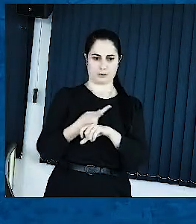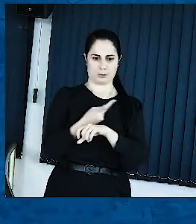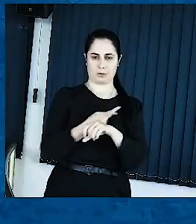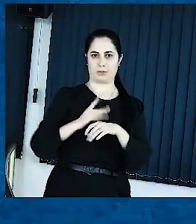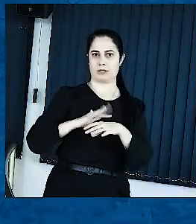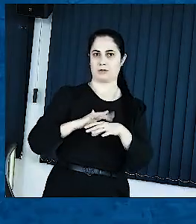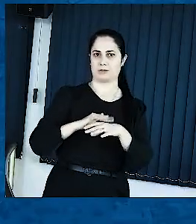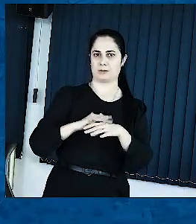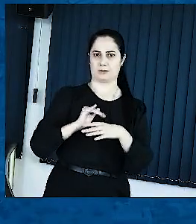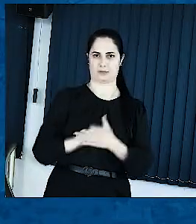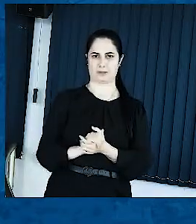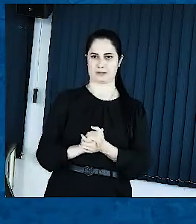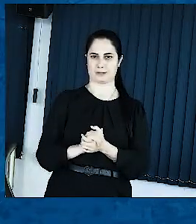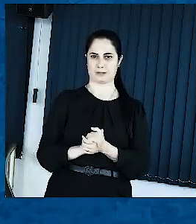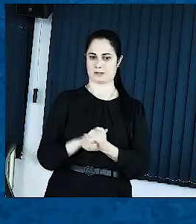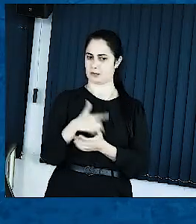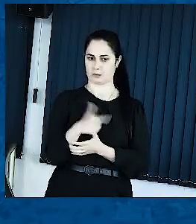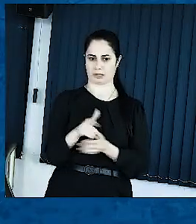no filho.